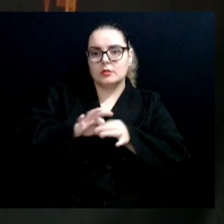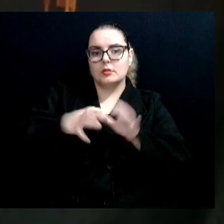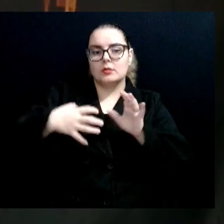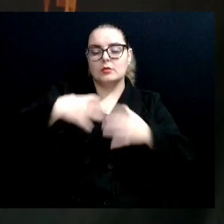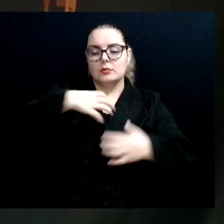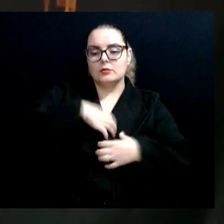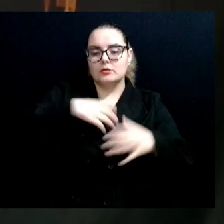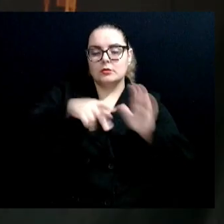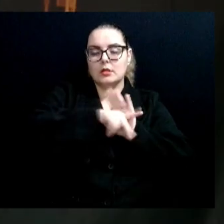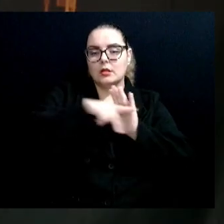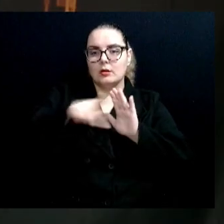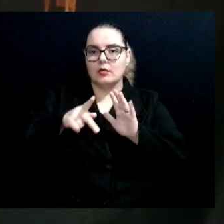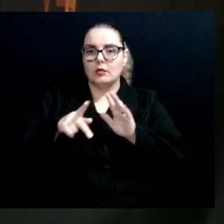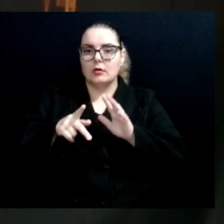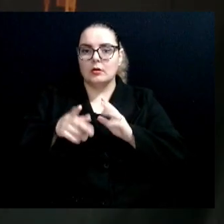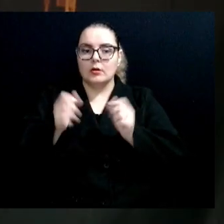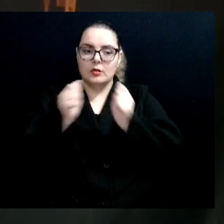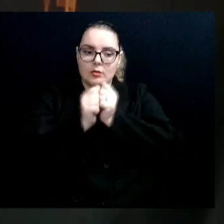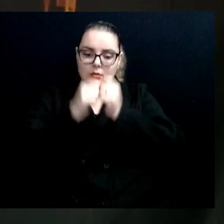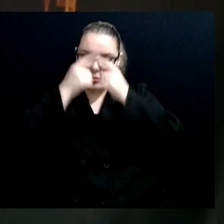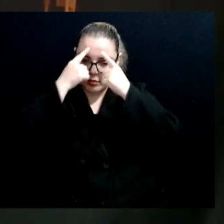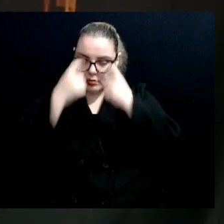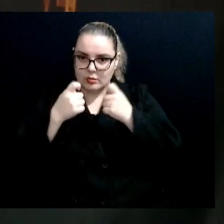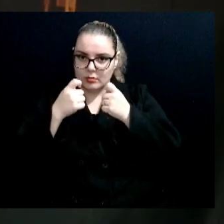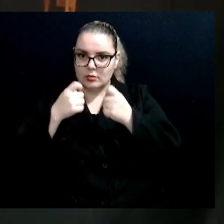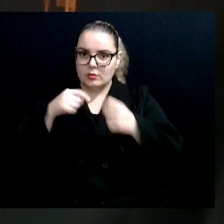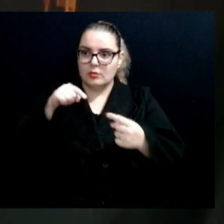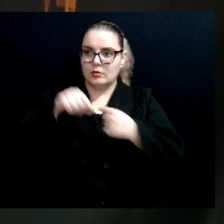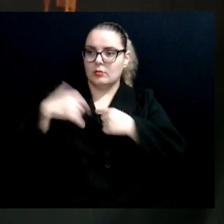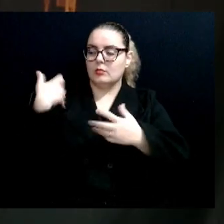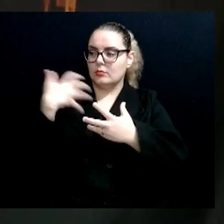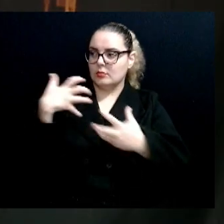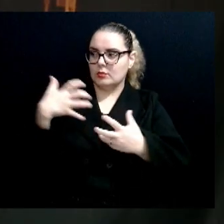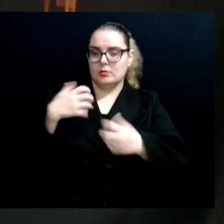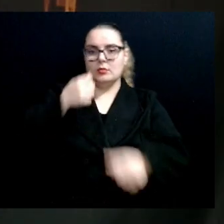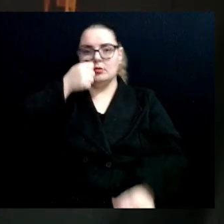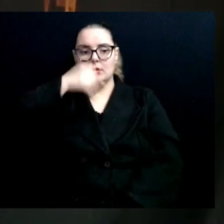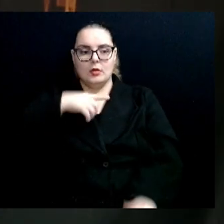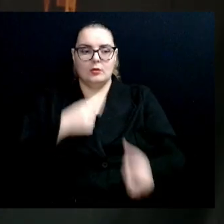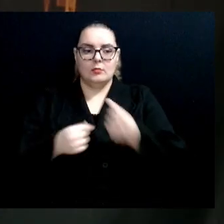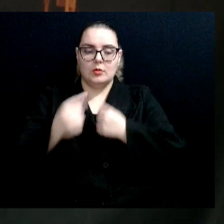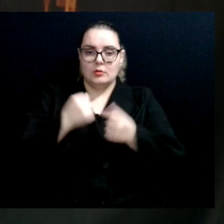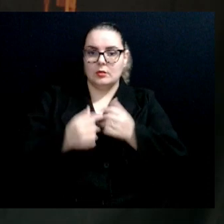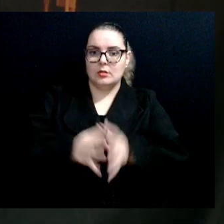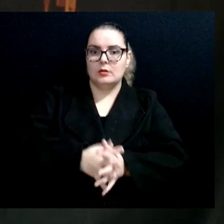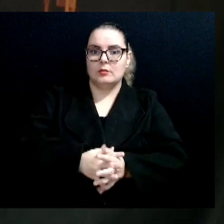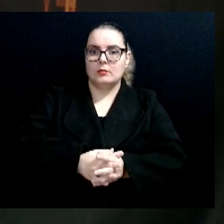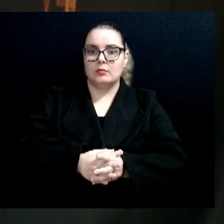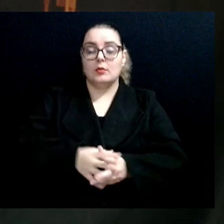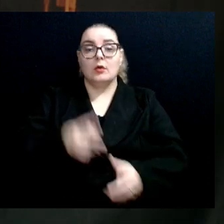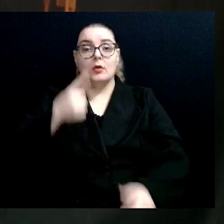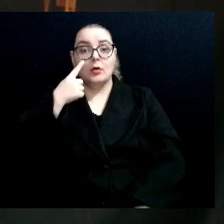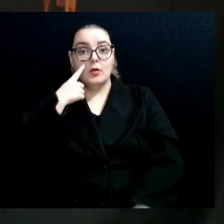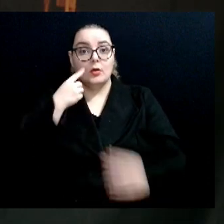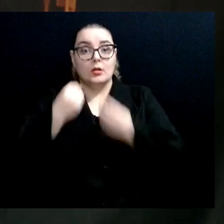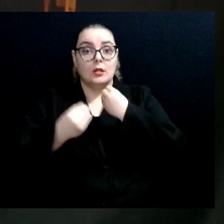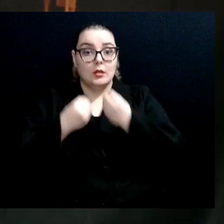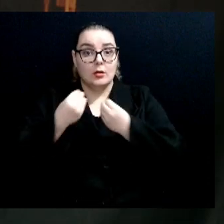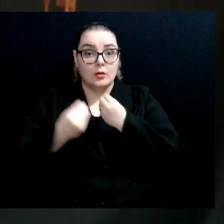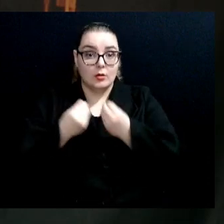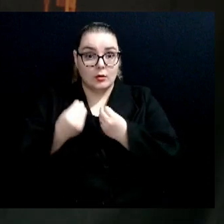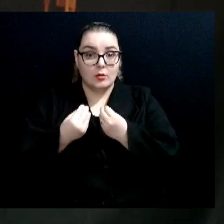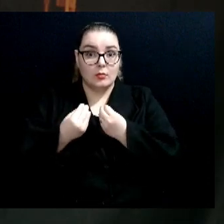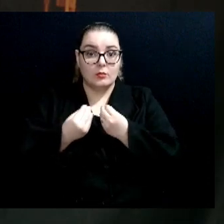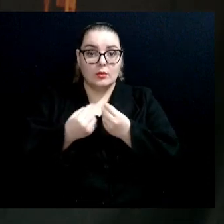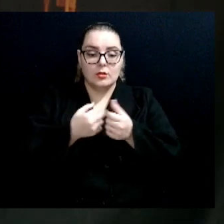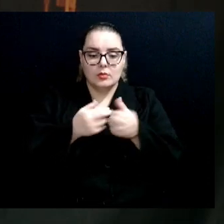com a violência contra o idoso e o abuso financeiro. Olha só como começa de coisinhas tão